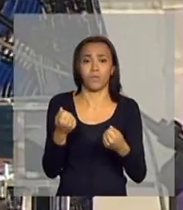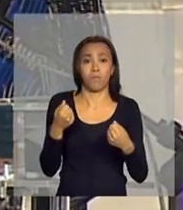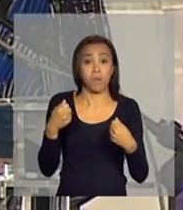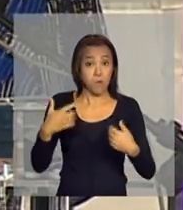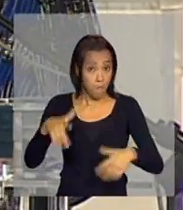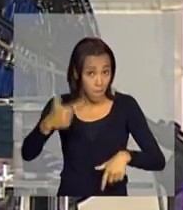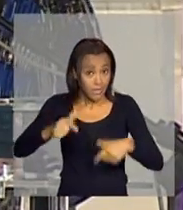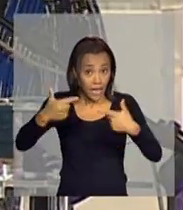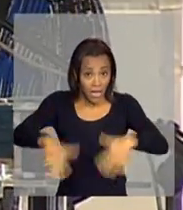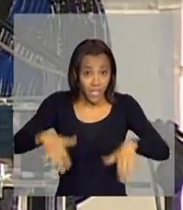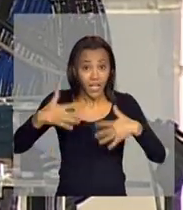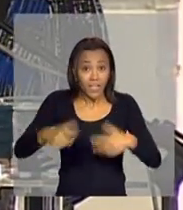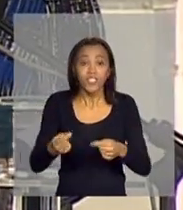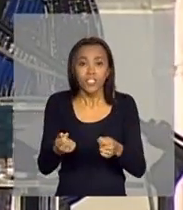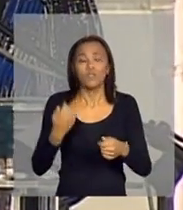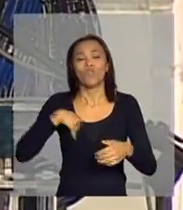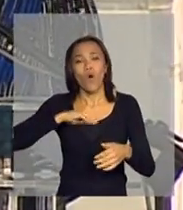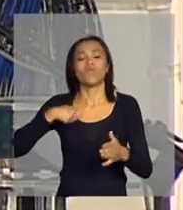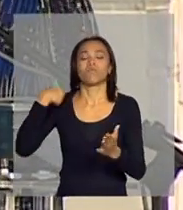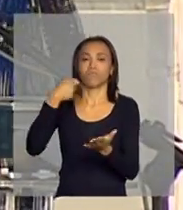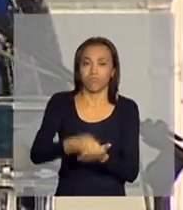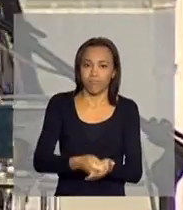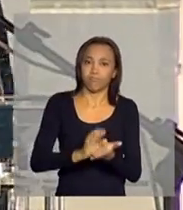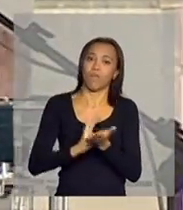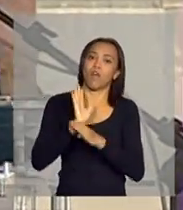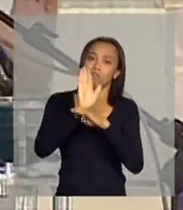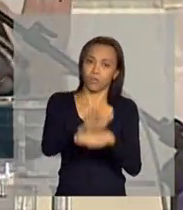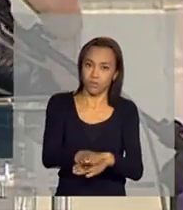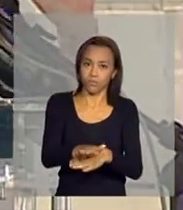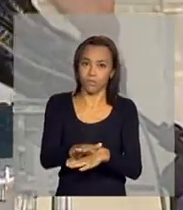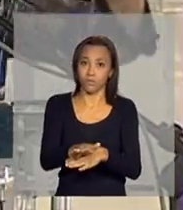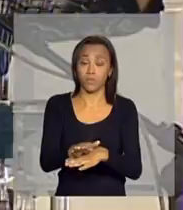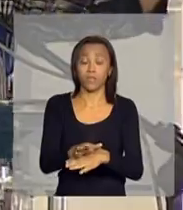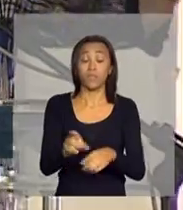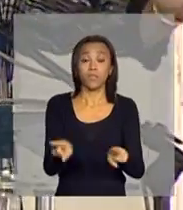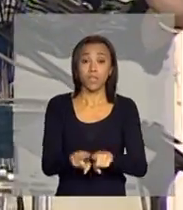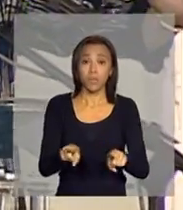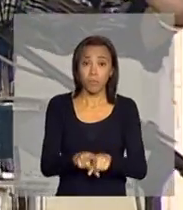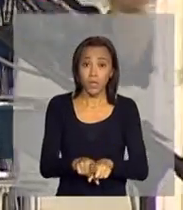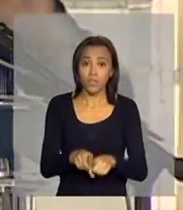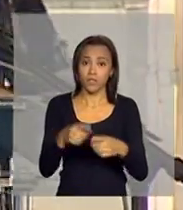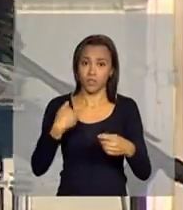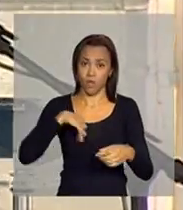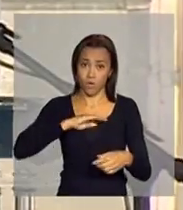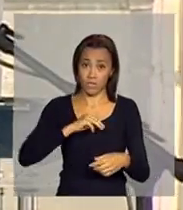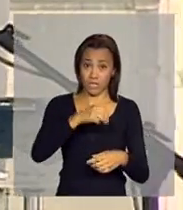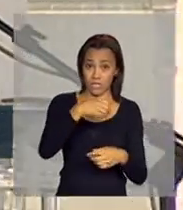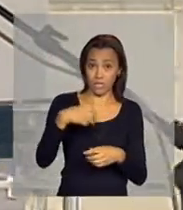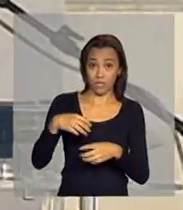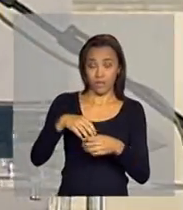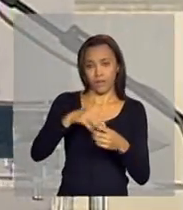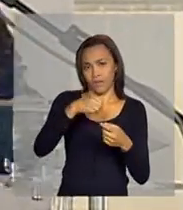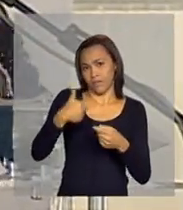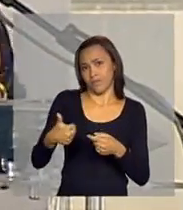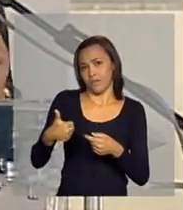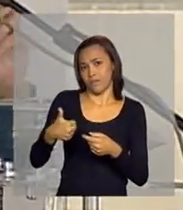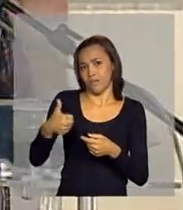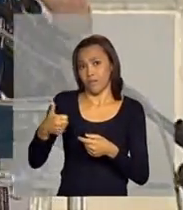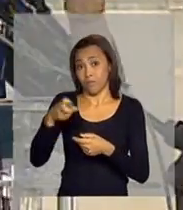que gastarem, nós cobrimos. Estamos oferecendo 115 aqui, 18 bi